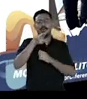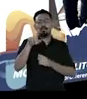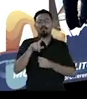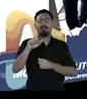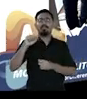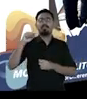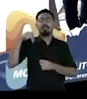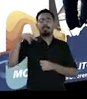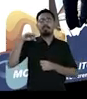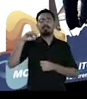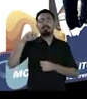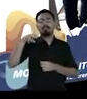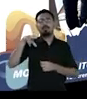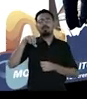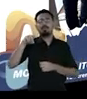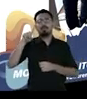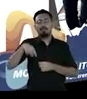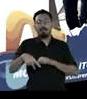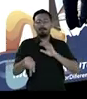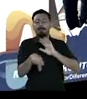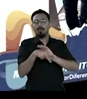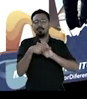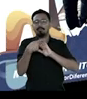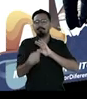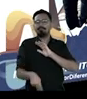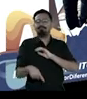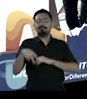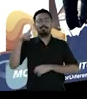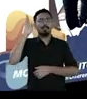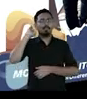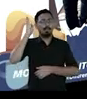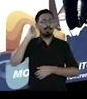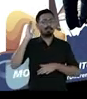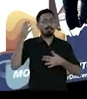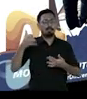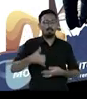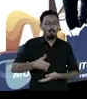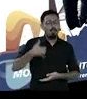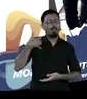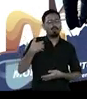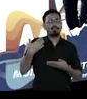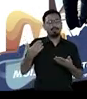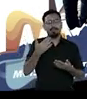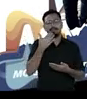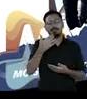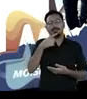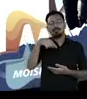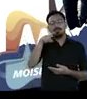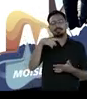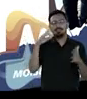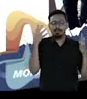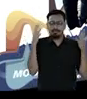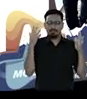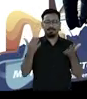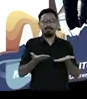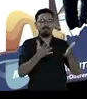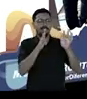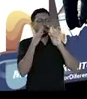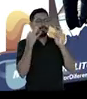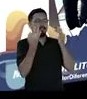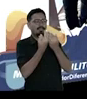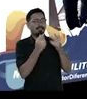Nares, nato taubatiano, que deixa muito orgulho. E eu gostaria de pedir a todos uma linda salva de palmas para a família